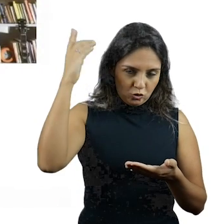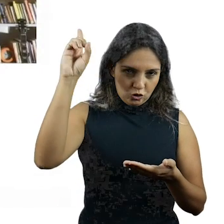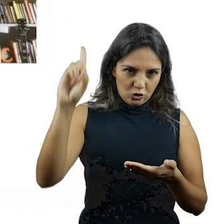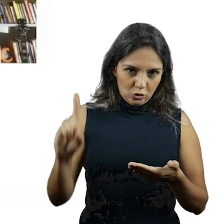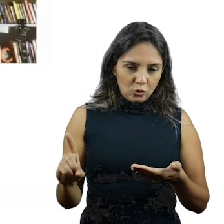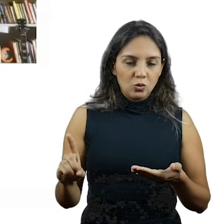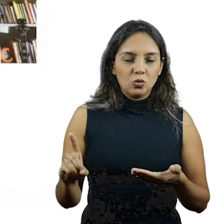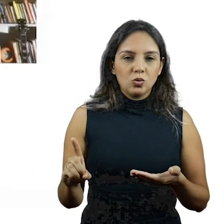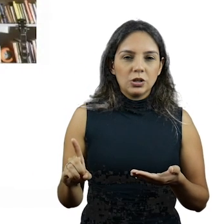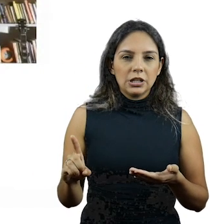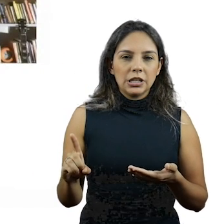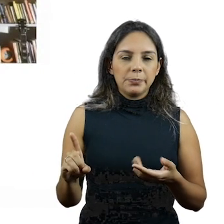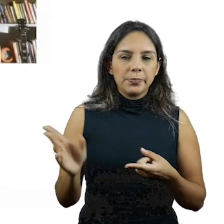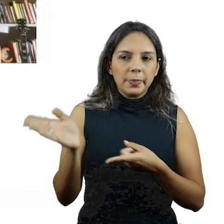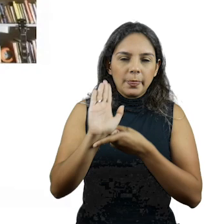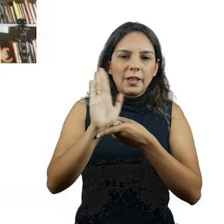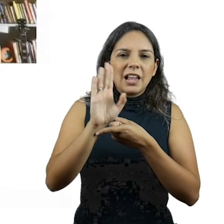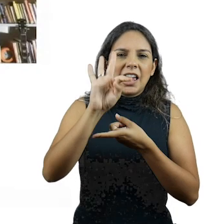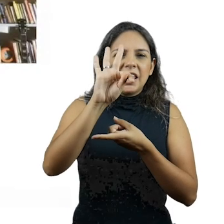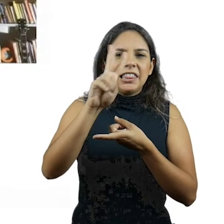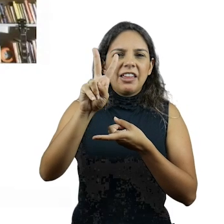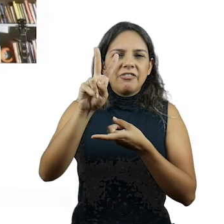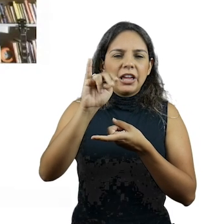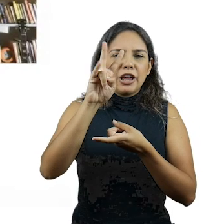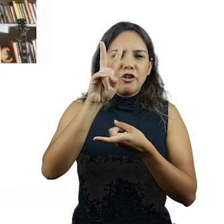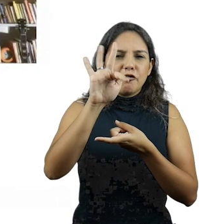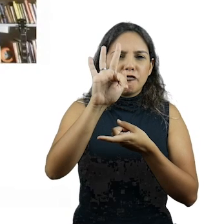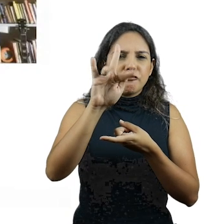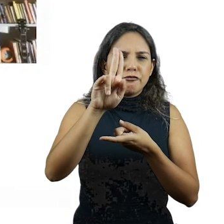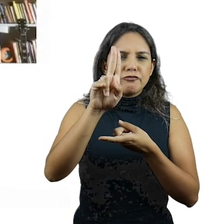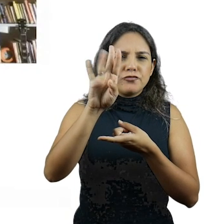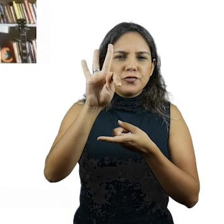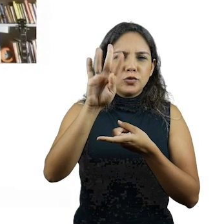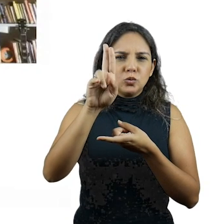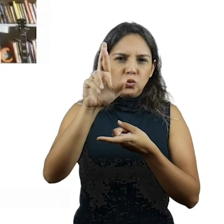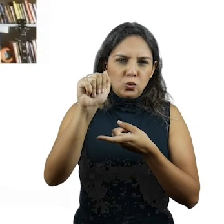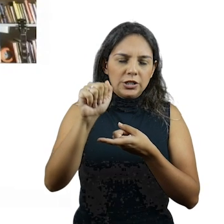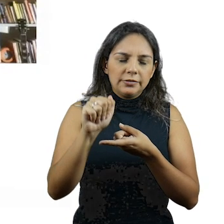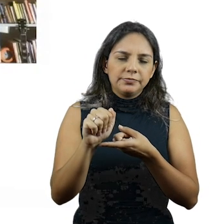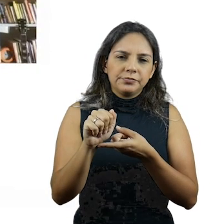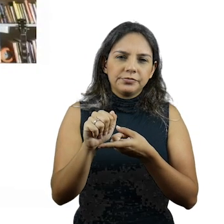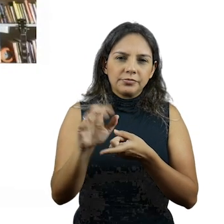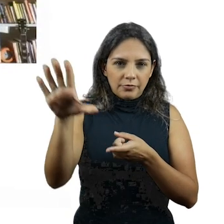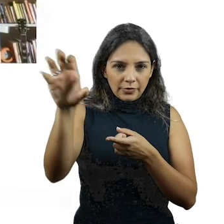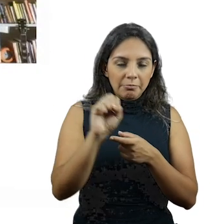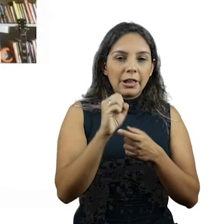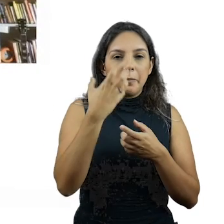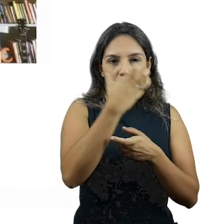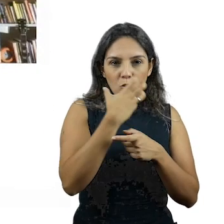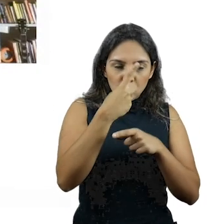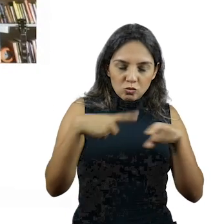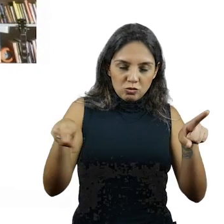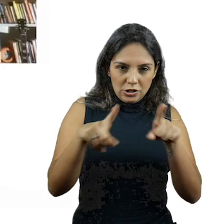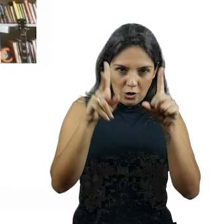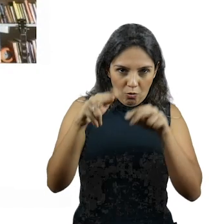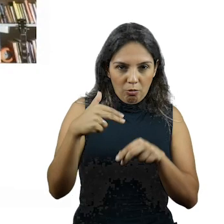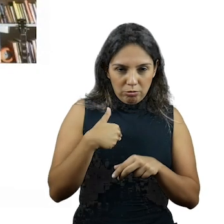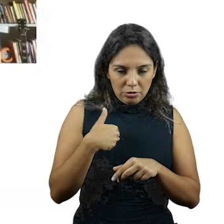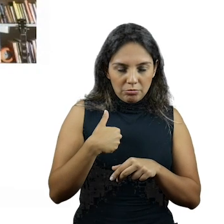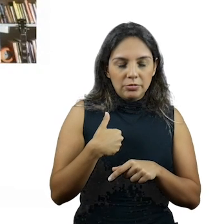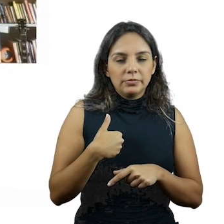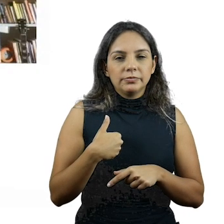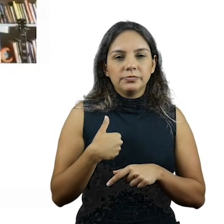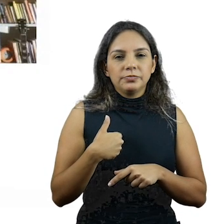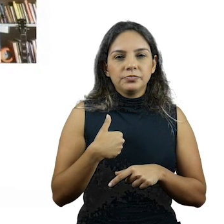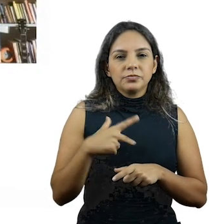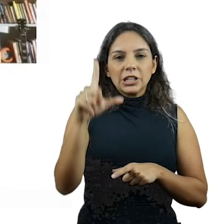na época, e a ideia era essa mesmo, era assim, pegar alguém que era da música, como eu, que também era da literatura, e de alguma